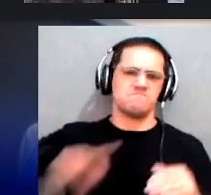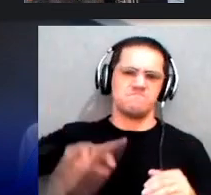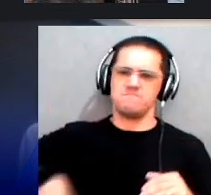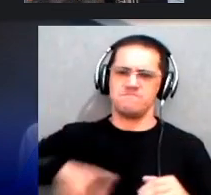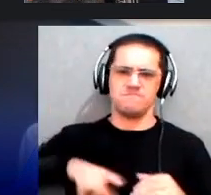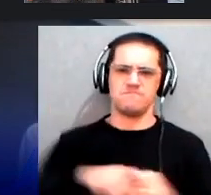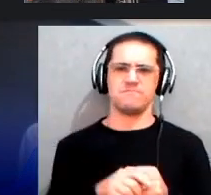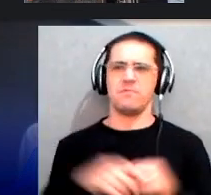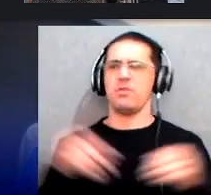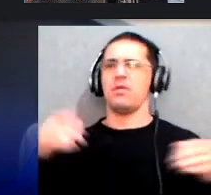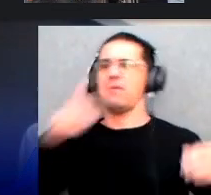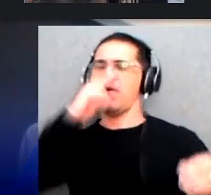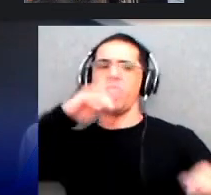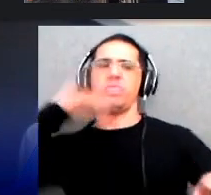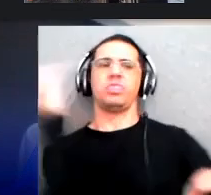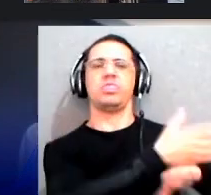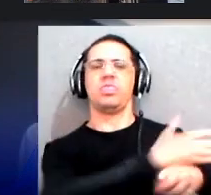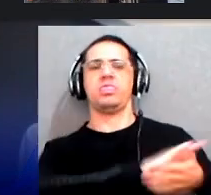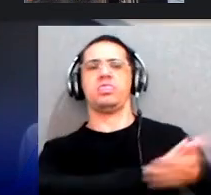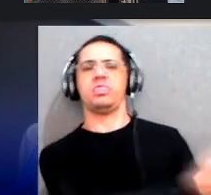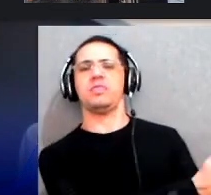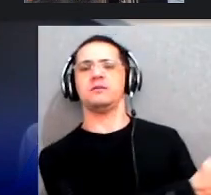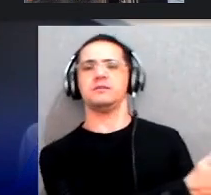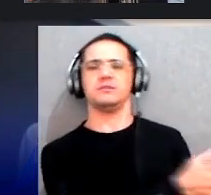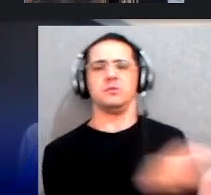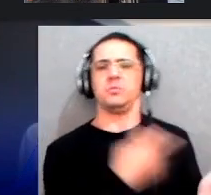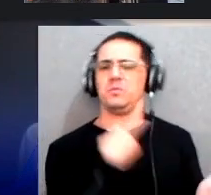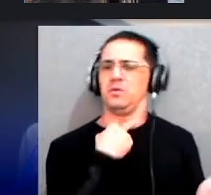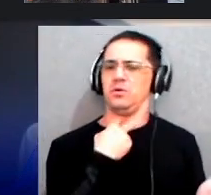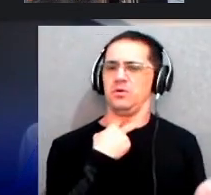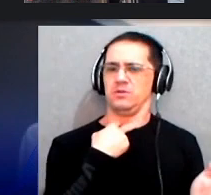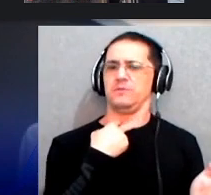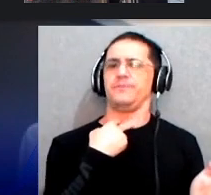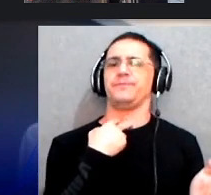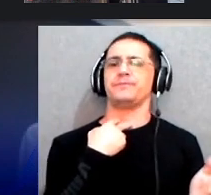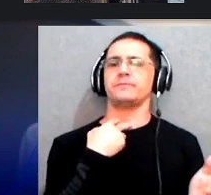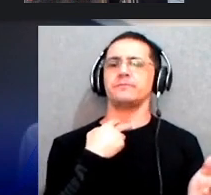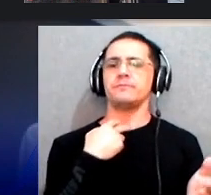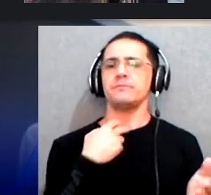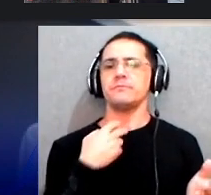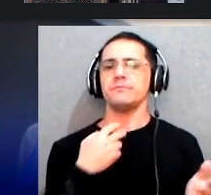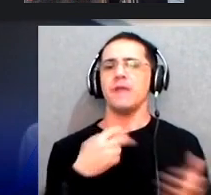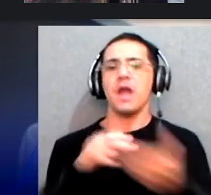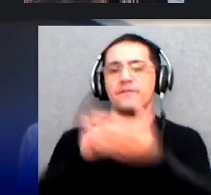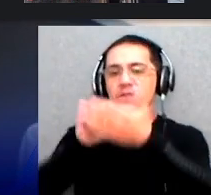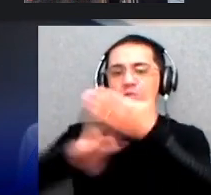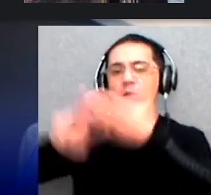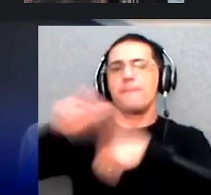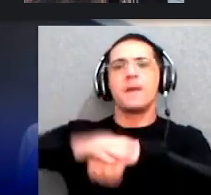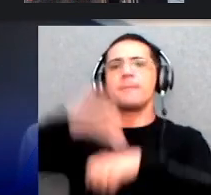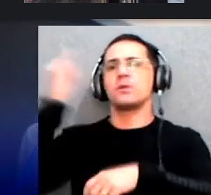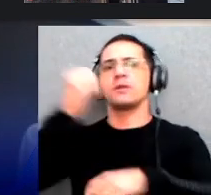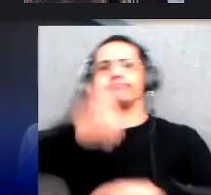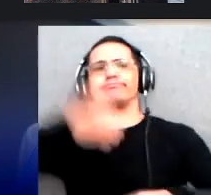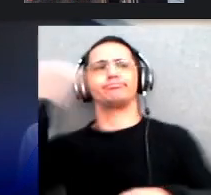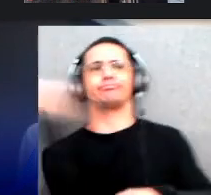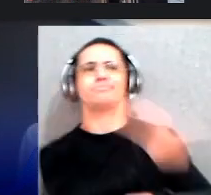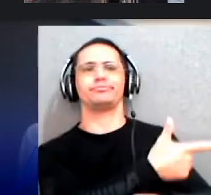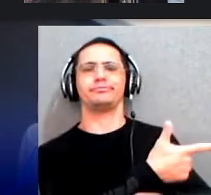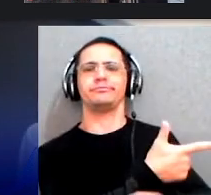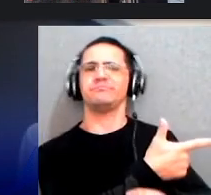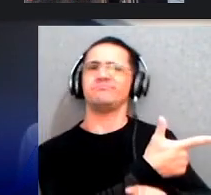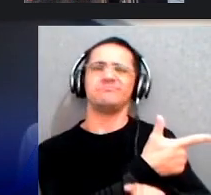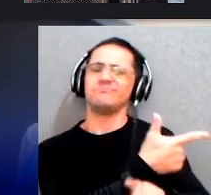pode atropelar a qualquer custa os princípios que duramente conquistamos, como eu coloquei